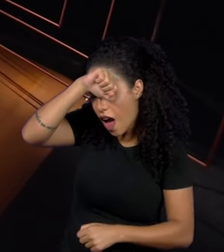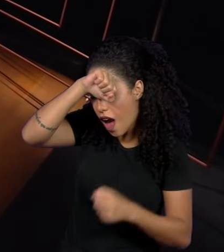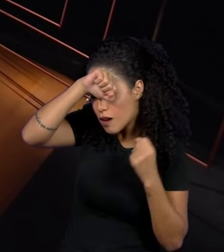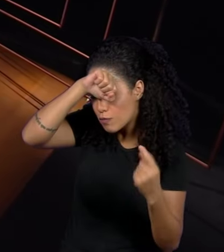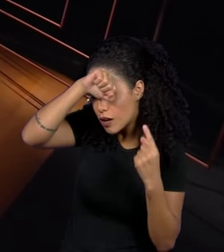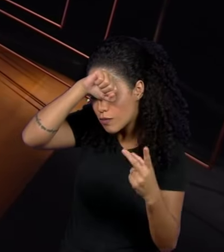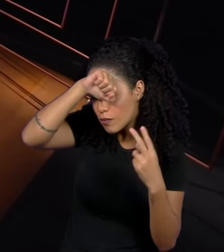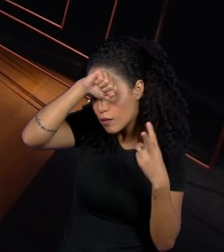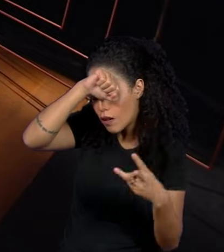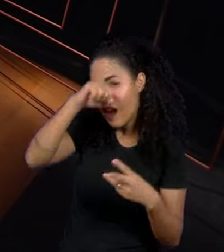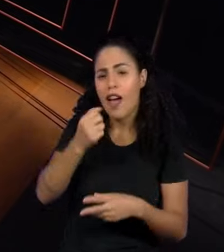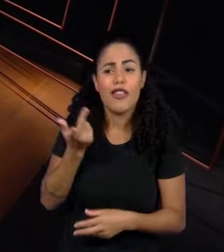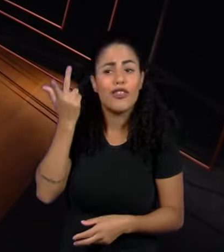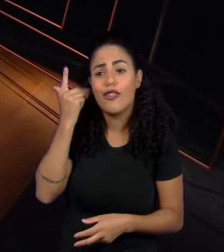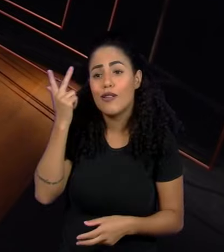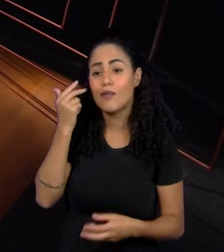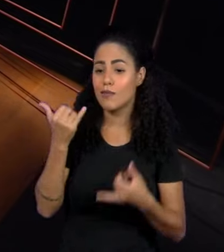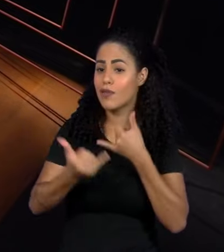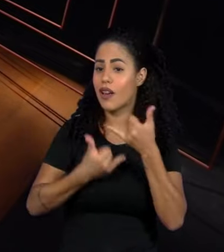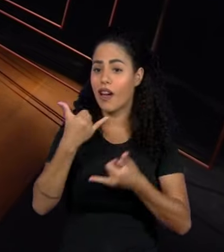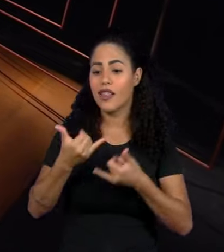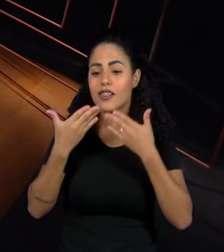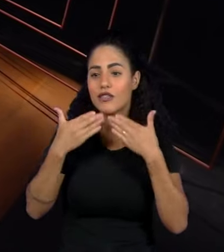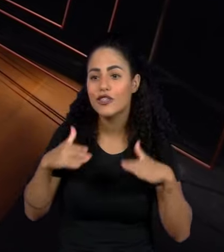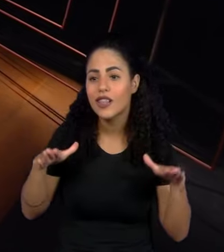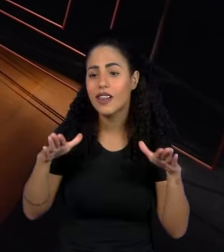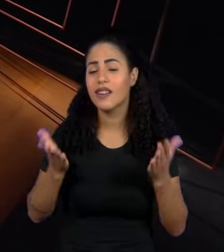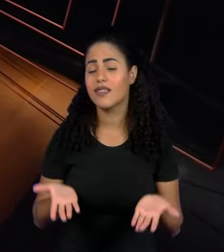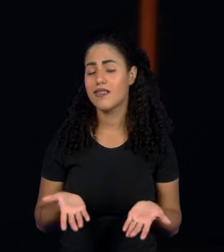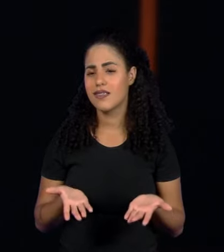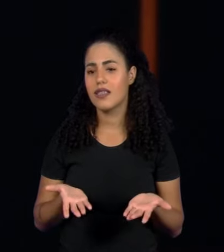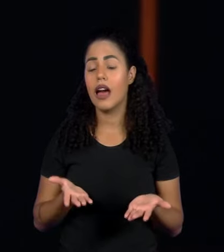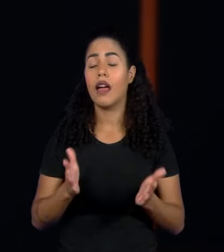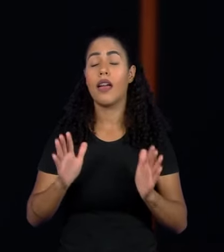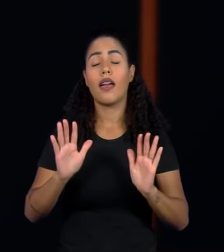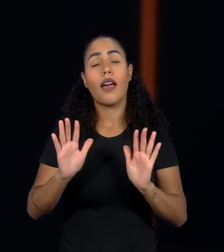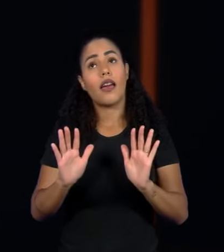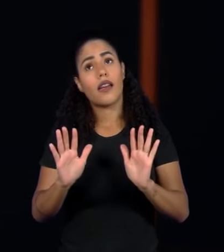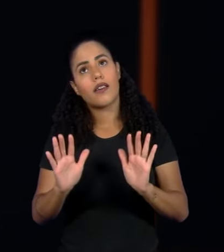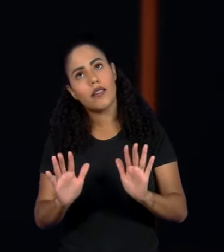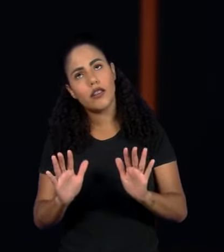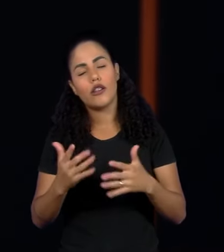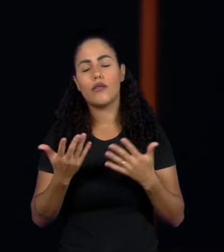sei qual, na turma do quarteirão. E